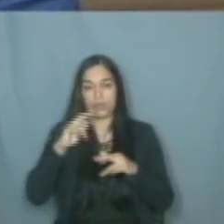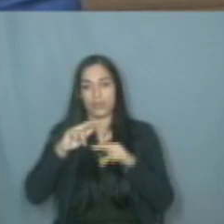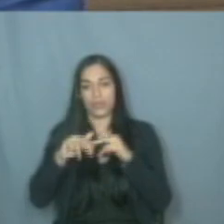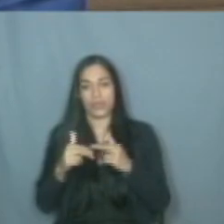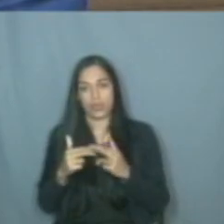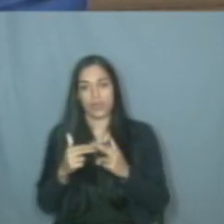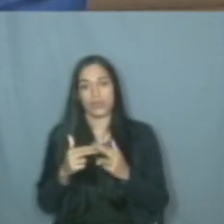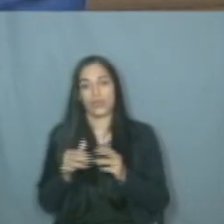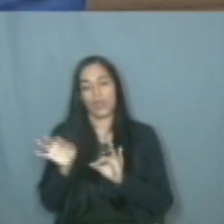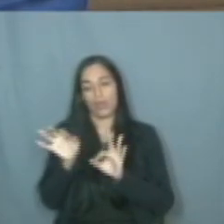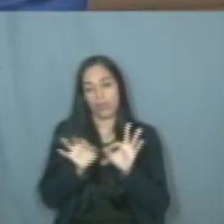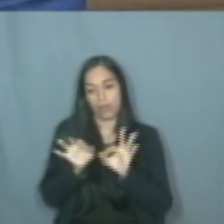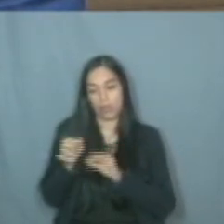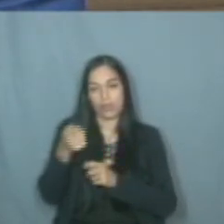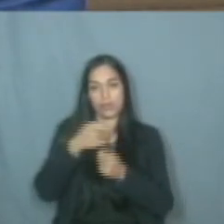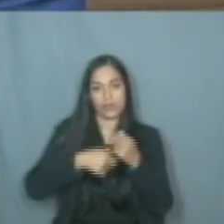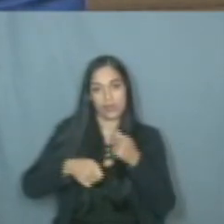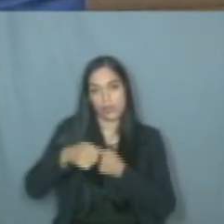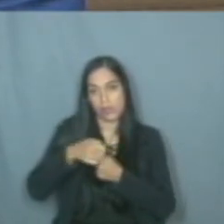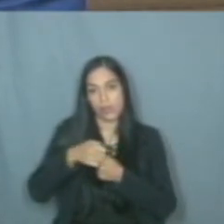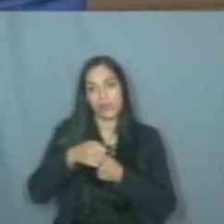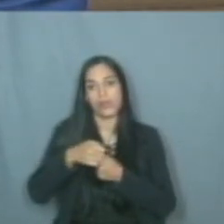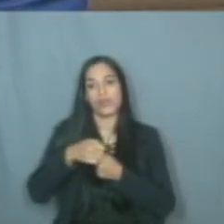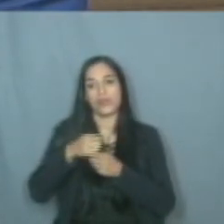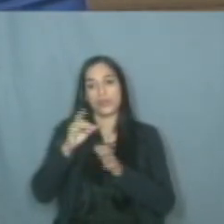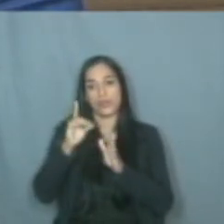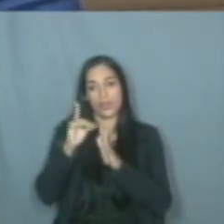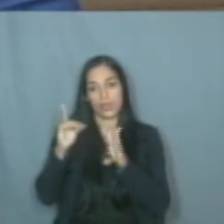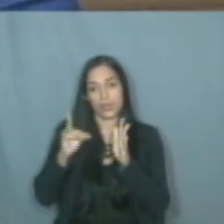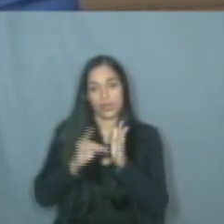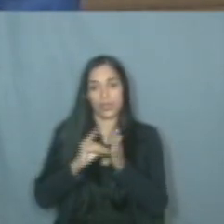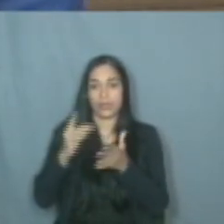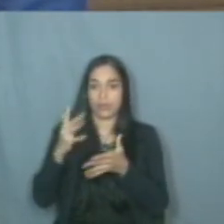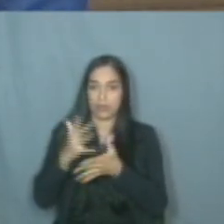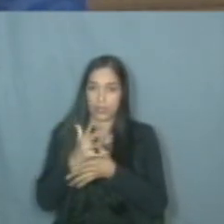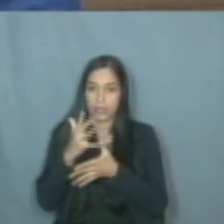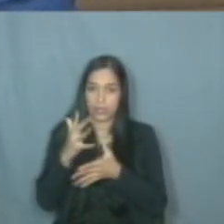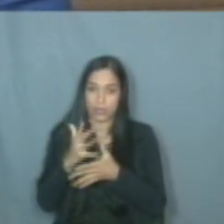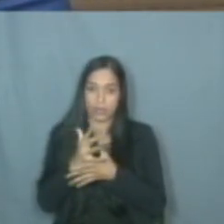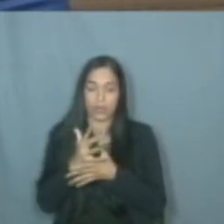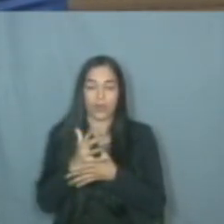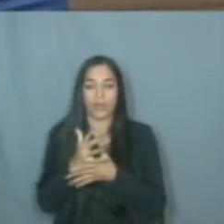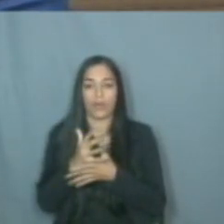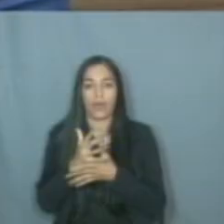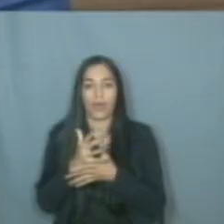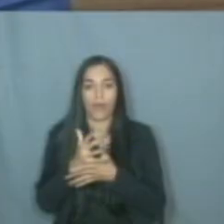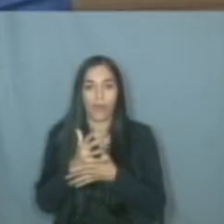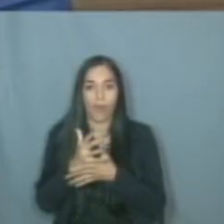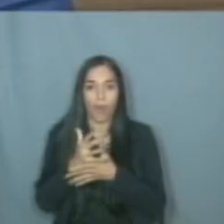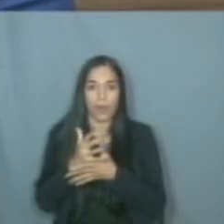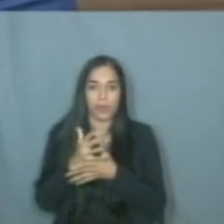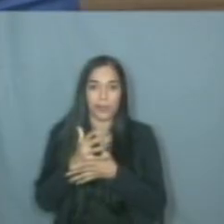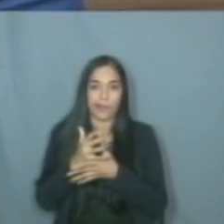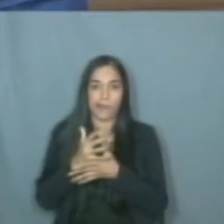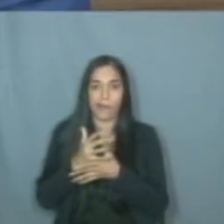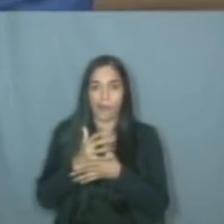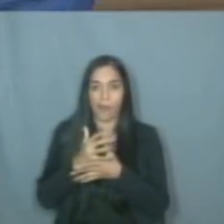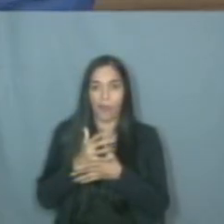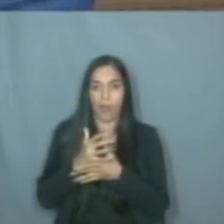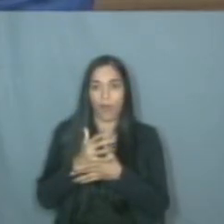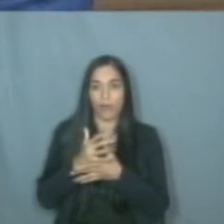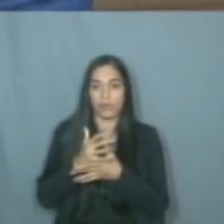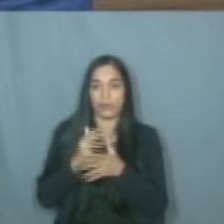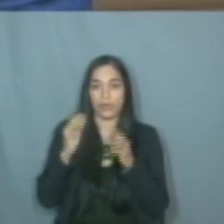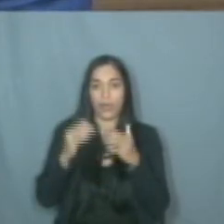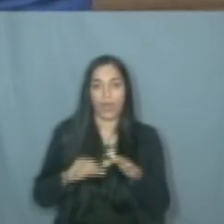de reestruturações administrativas motivadas por decreto municipal, lembra que a gente votou no início do ano, que determinou a realização